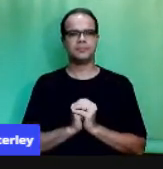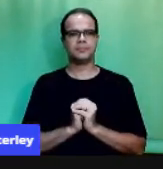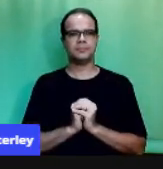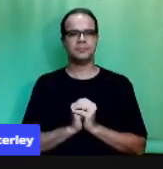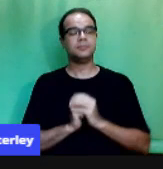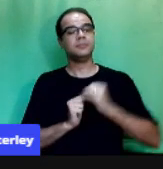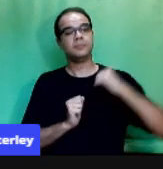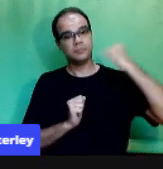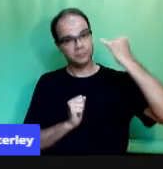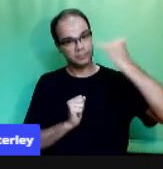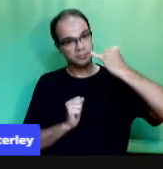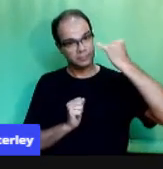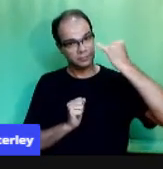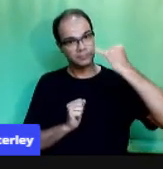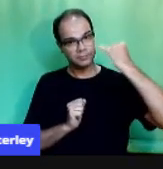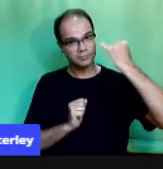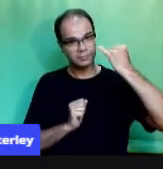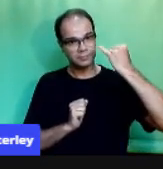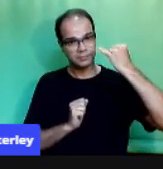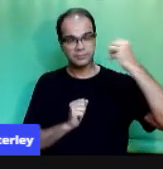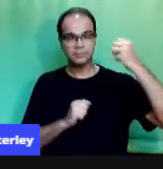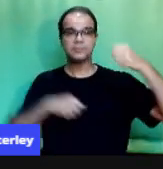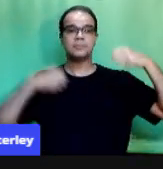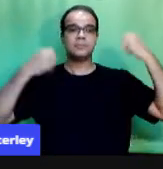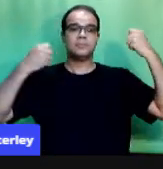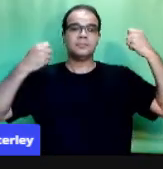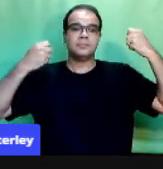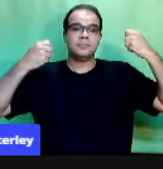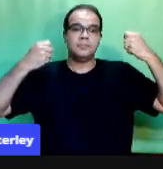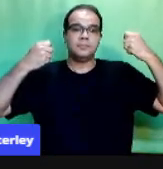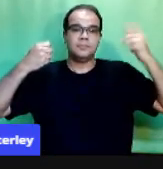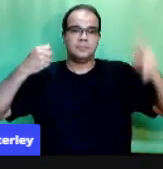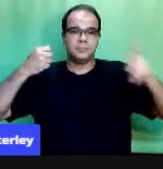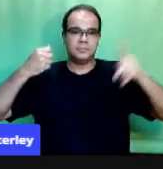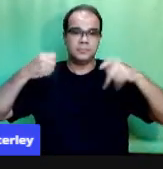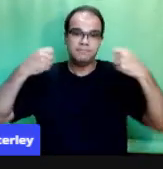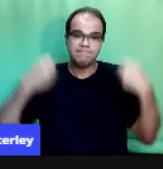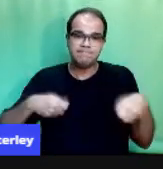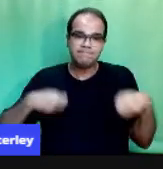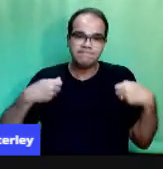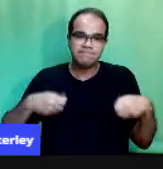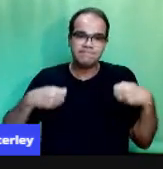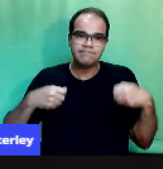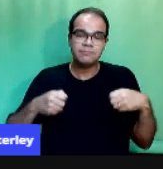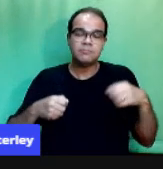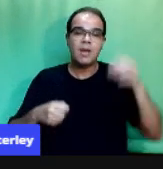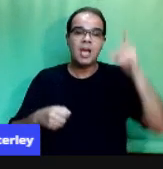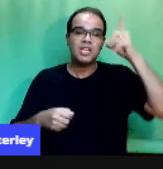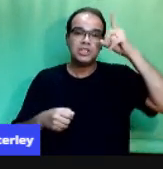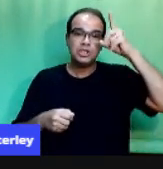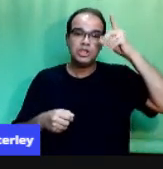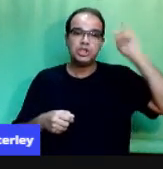interessante também é que o professor poderá programar datas de entrega,